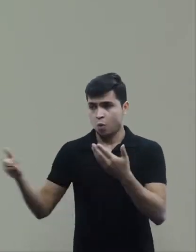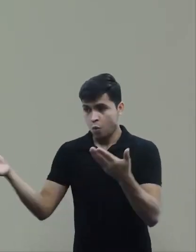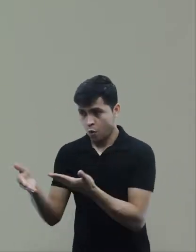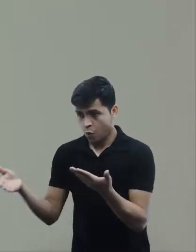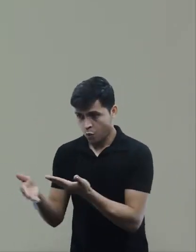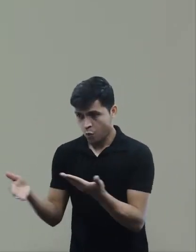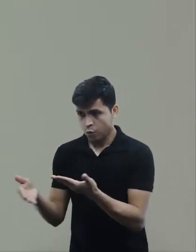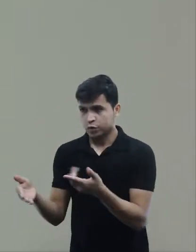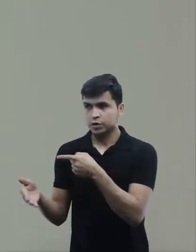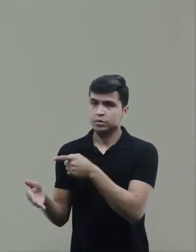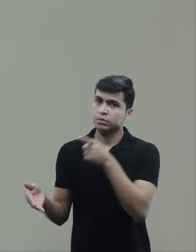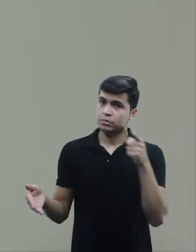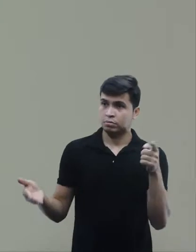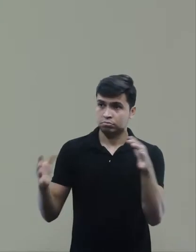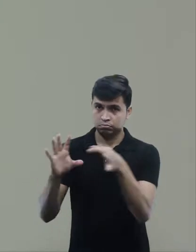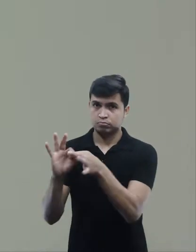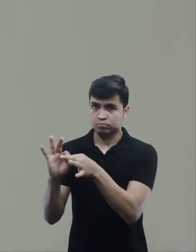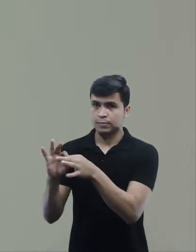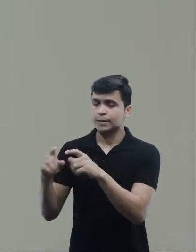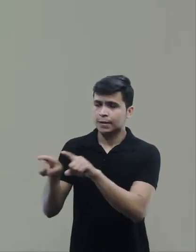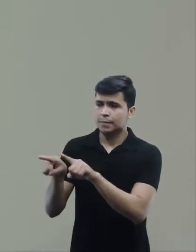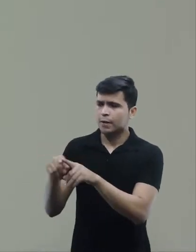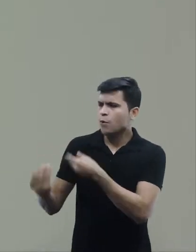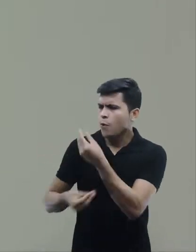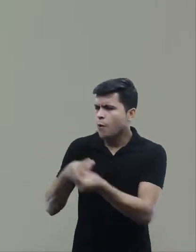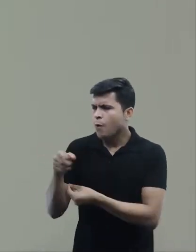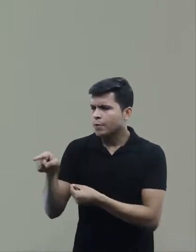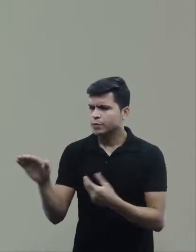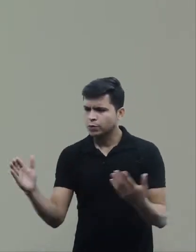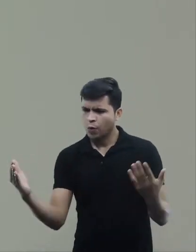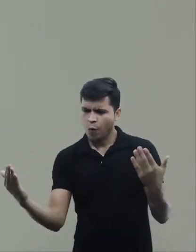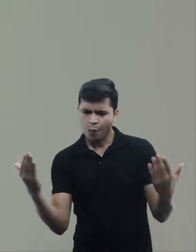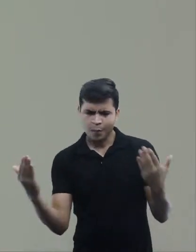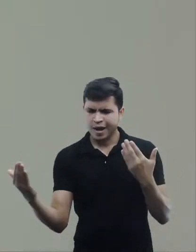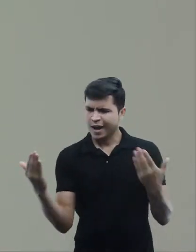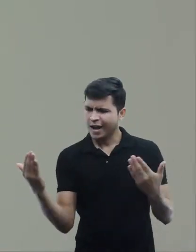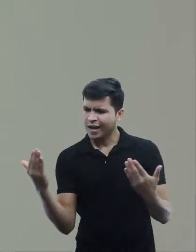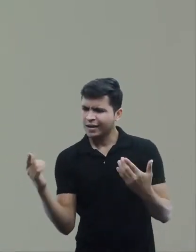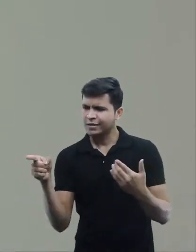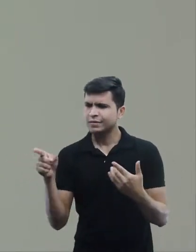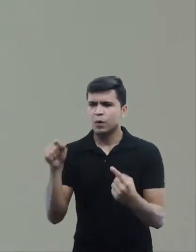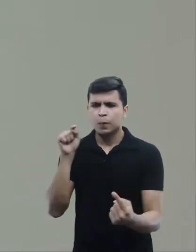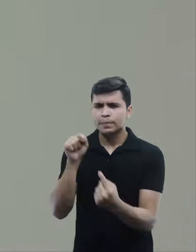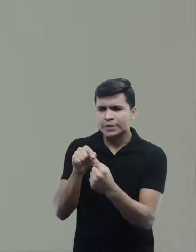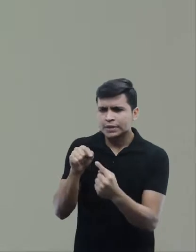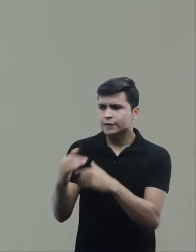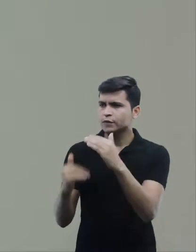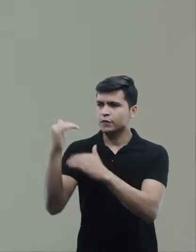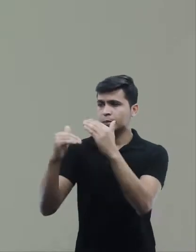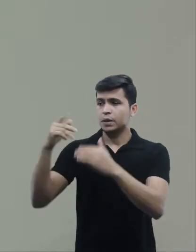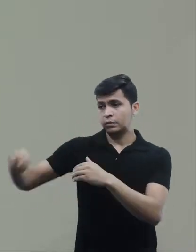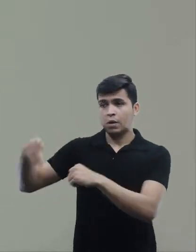está atualmente, num possível consenso entre ambos, e como isso se compara à trajetória de objetivos